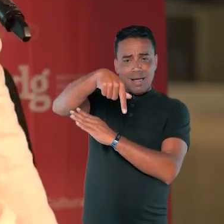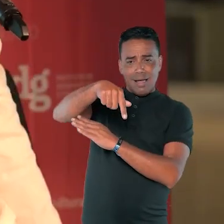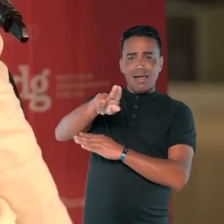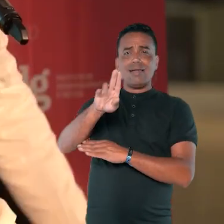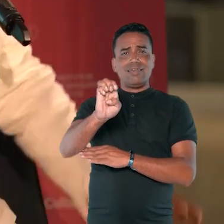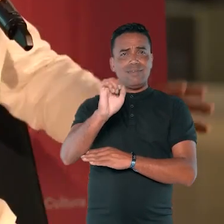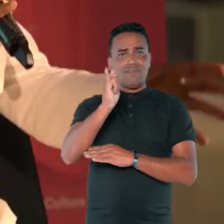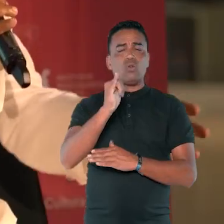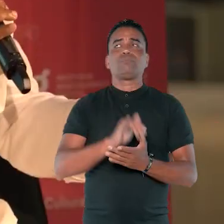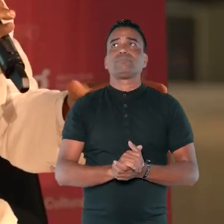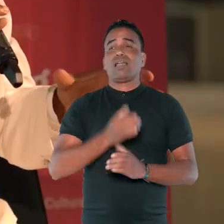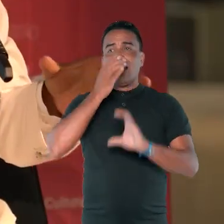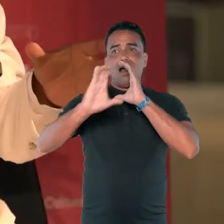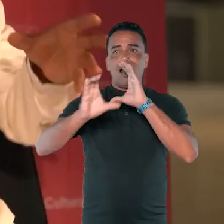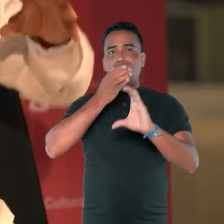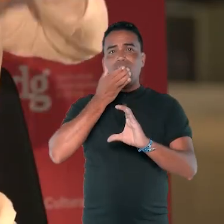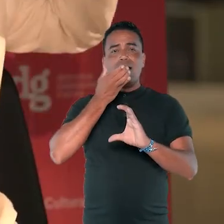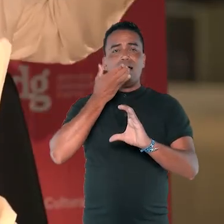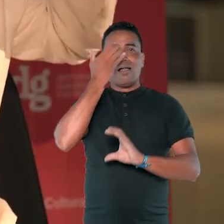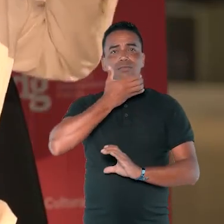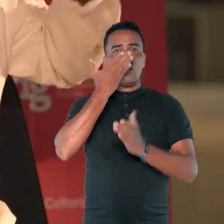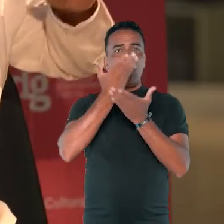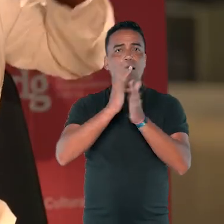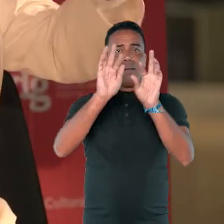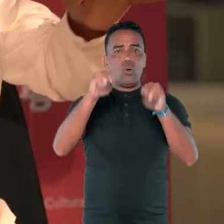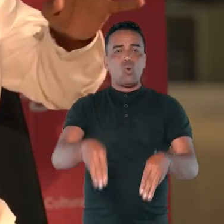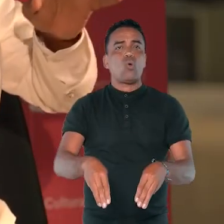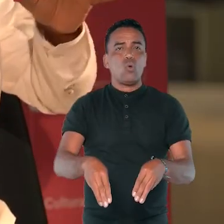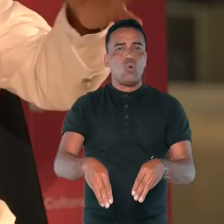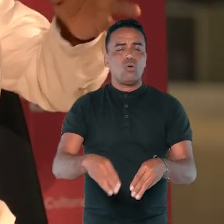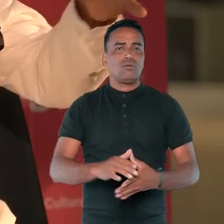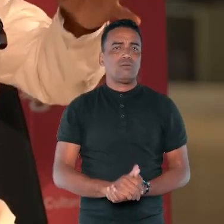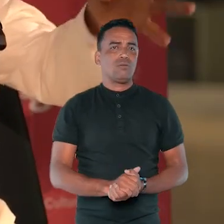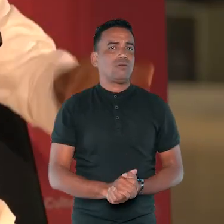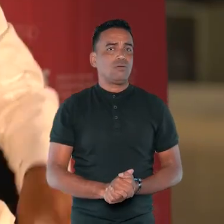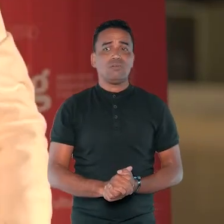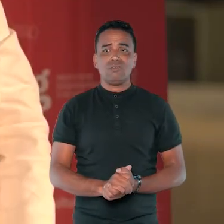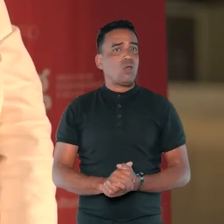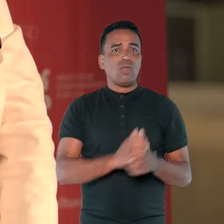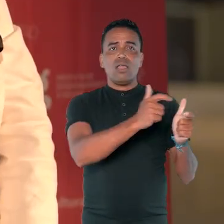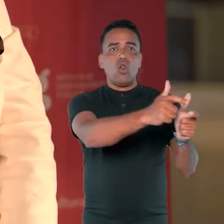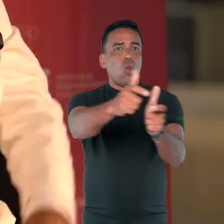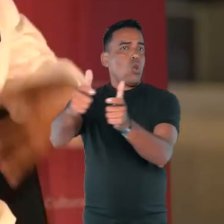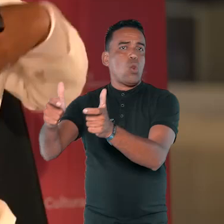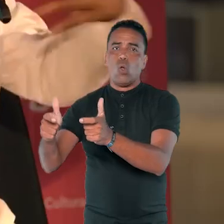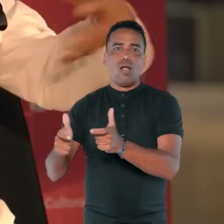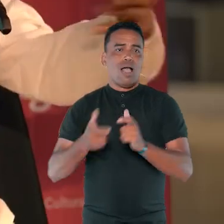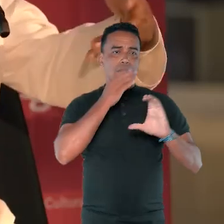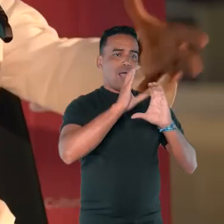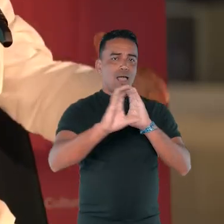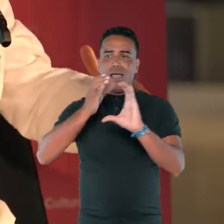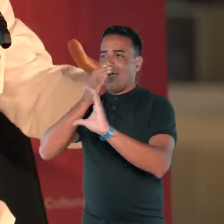canção acabou, né? Lá atrás ele falou não há mais espaço para a